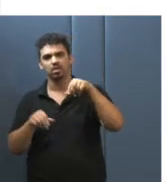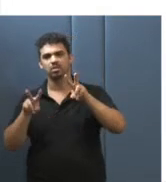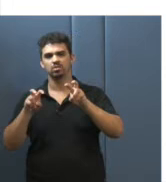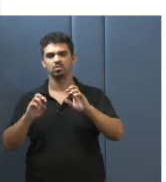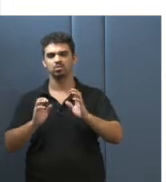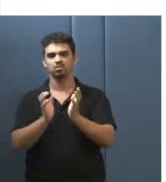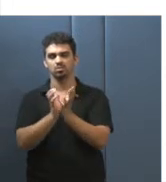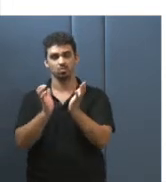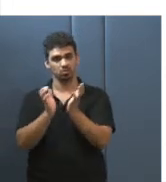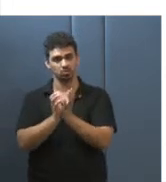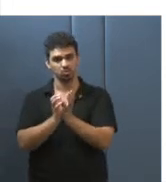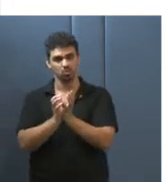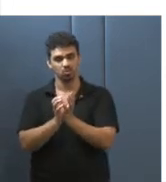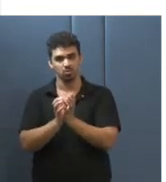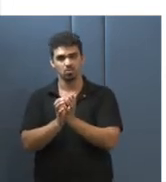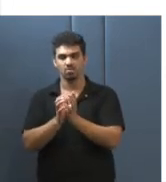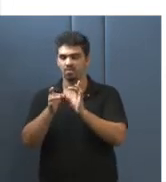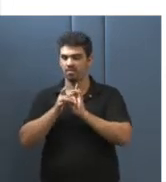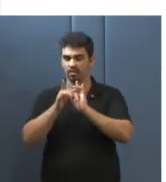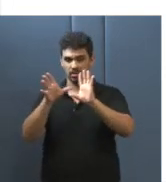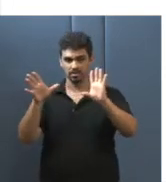disponível também sobre